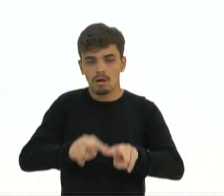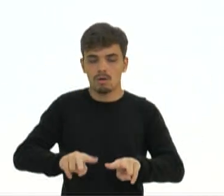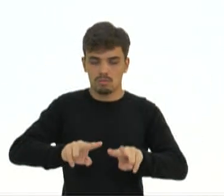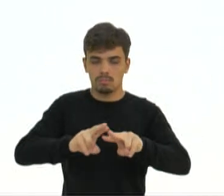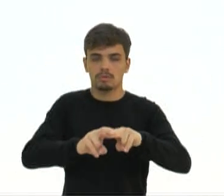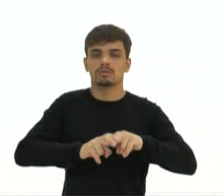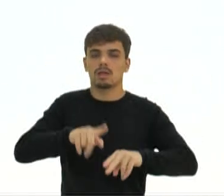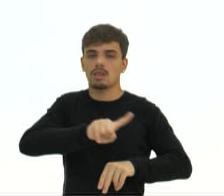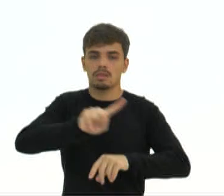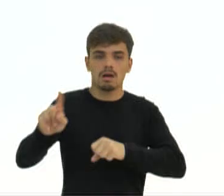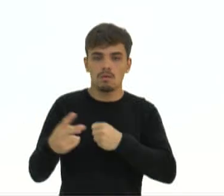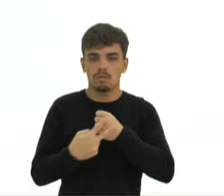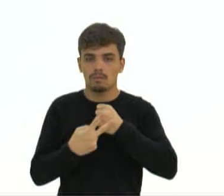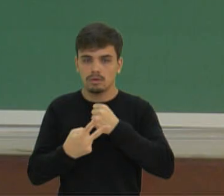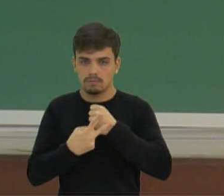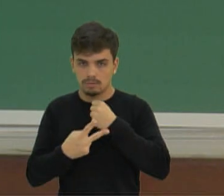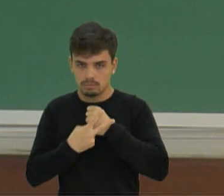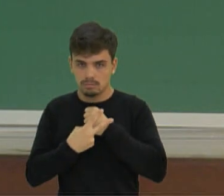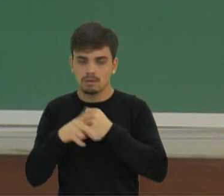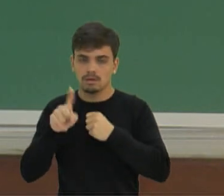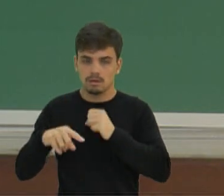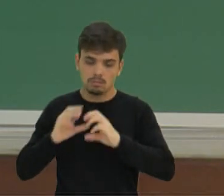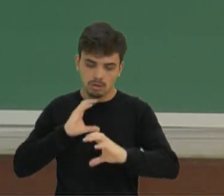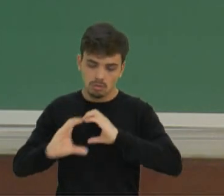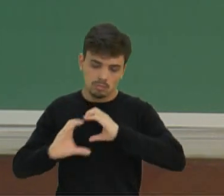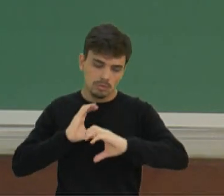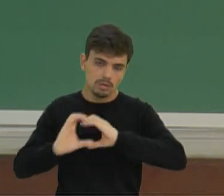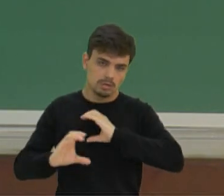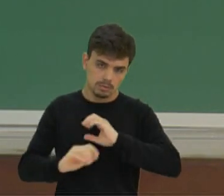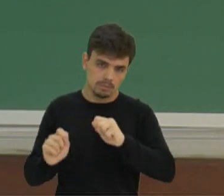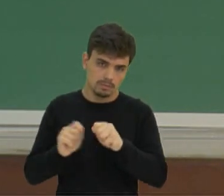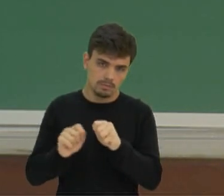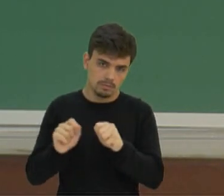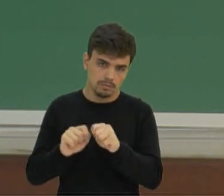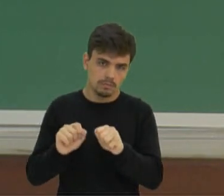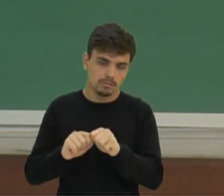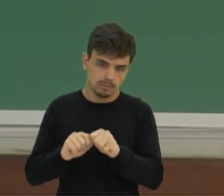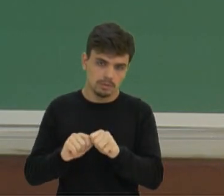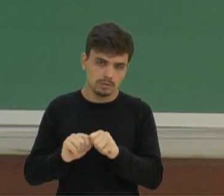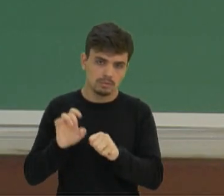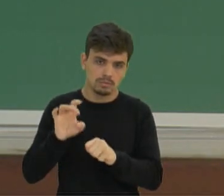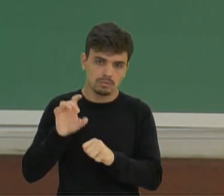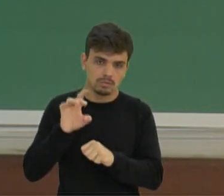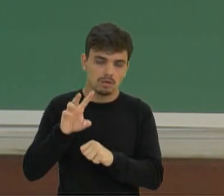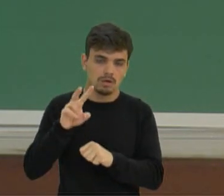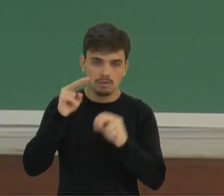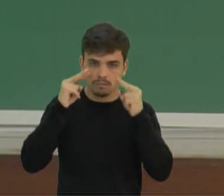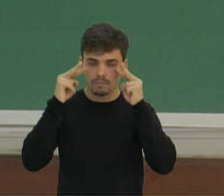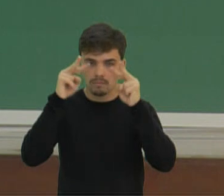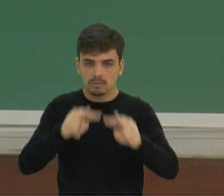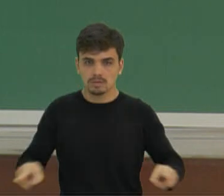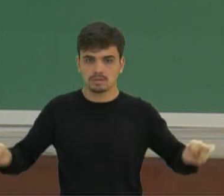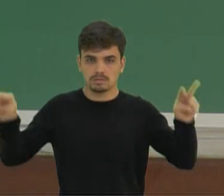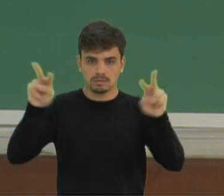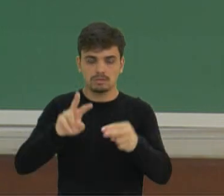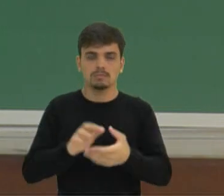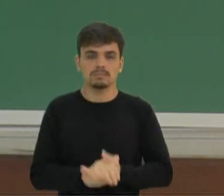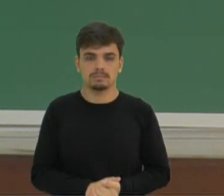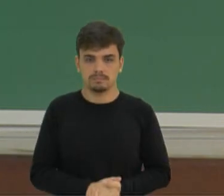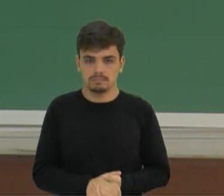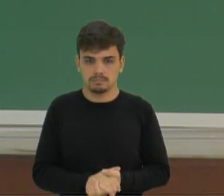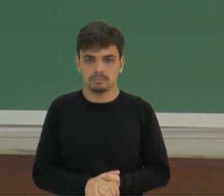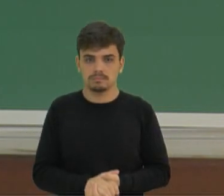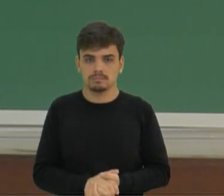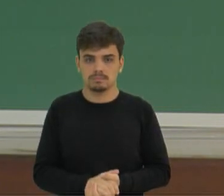verbal é uma comunicação feita pela visão, que a gente vê. Pode ser feita através